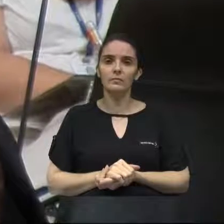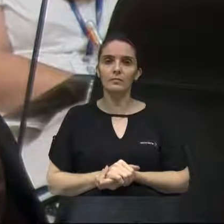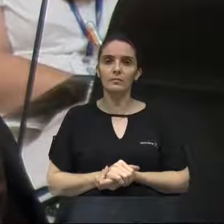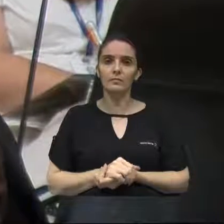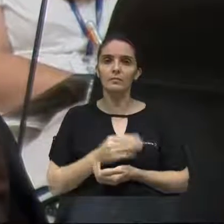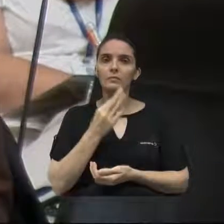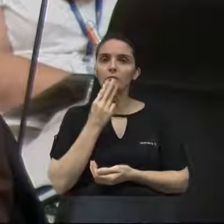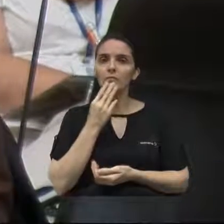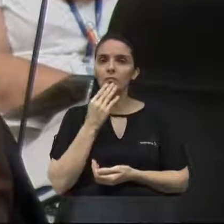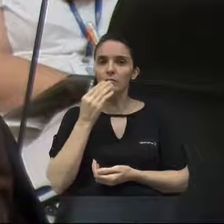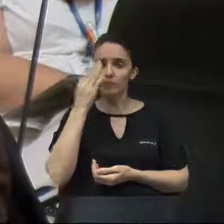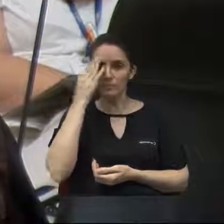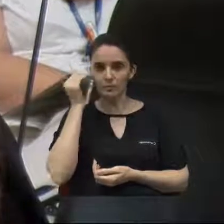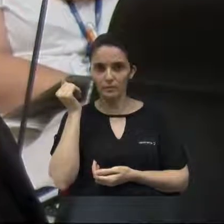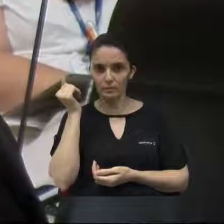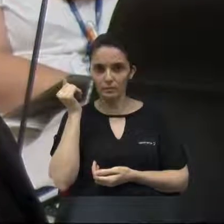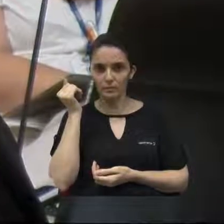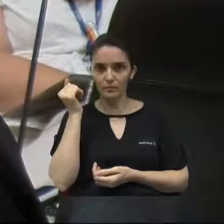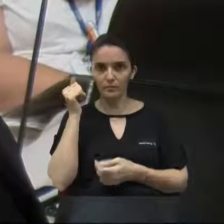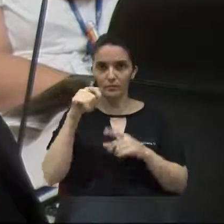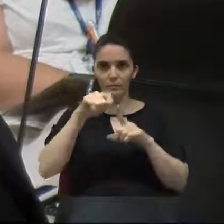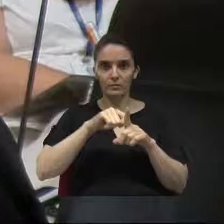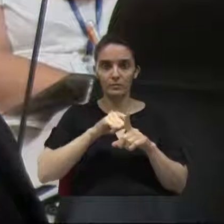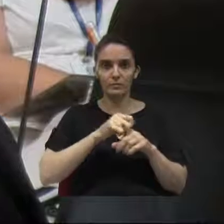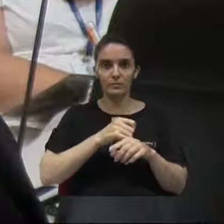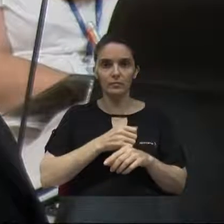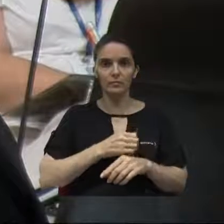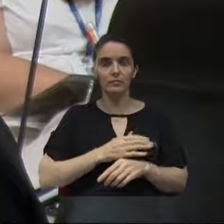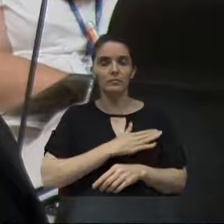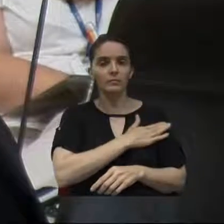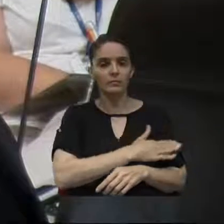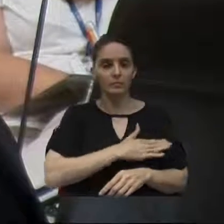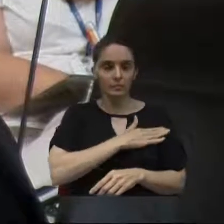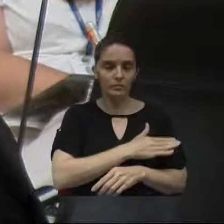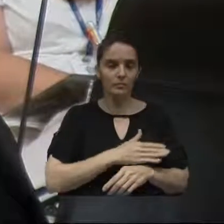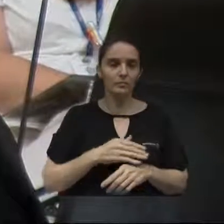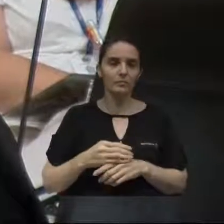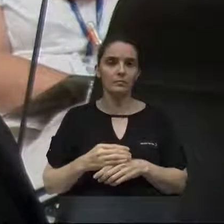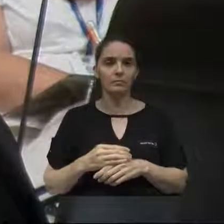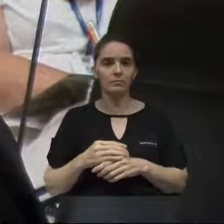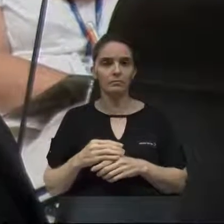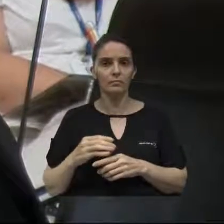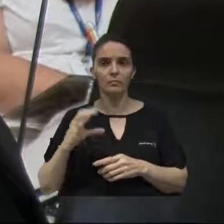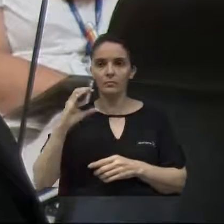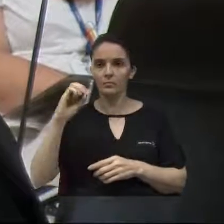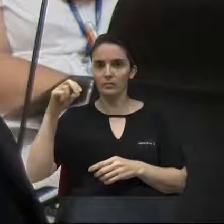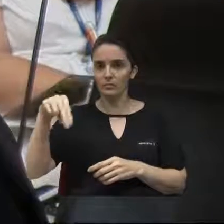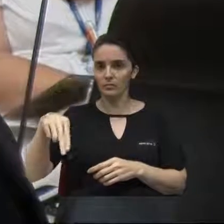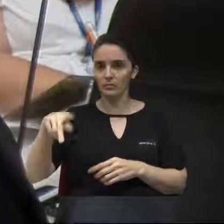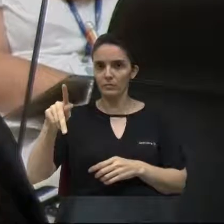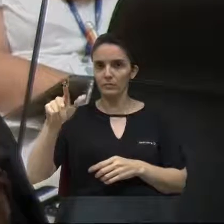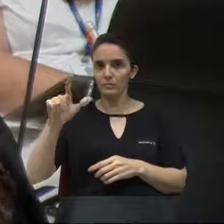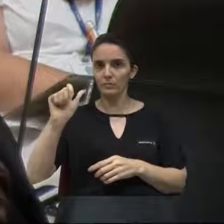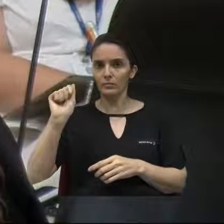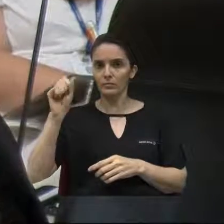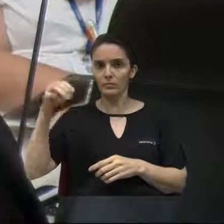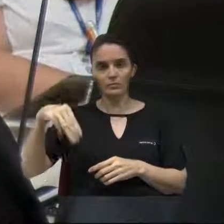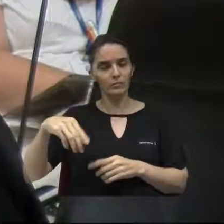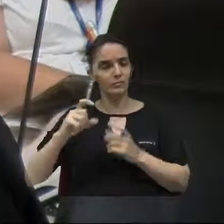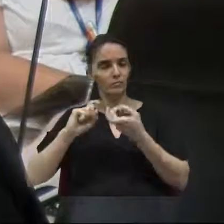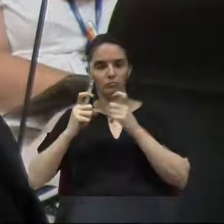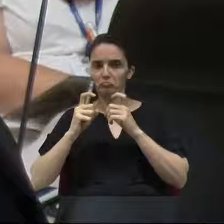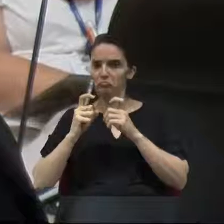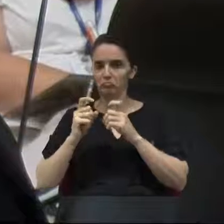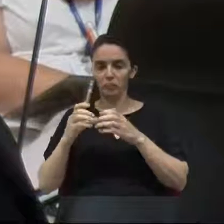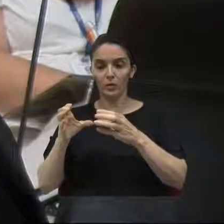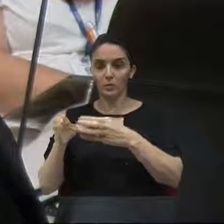vereador obteve é que desde agosto o nosso Complan não se reúne. Eu até, na Comissão de Obras e